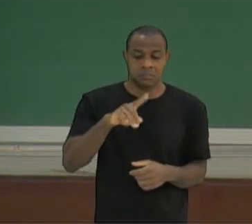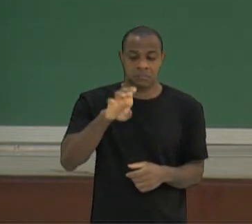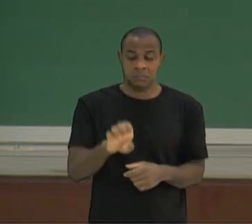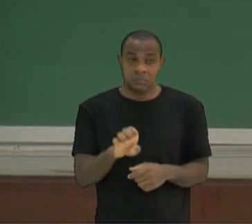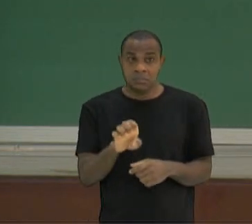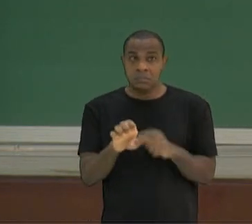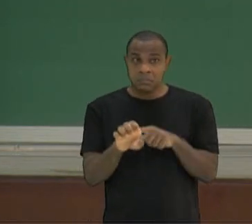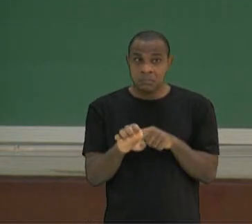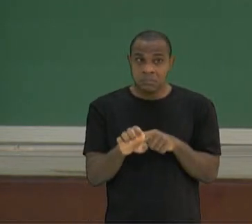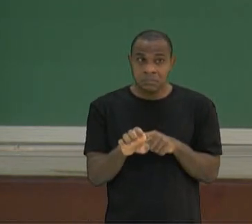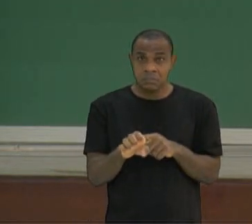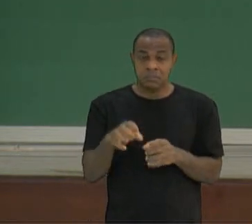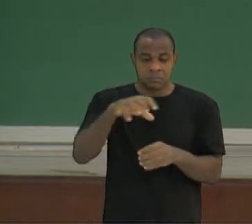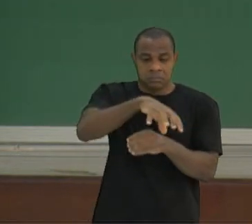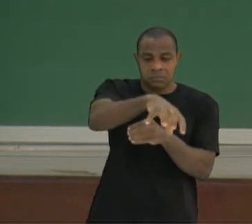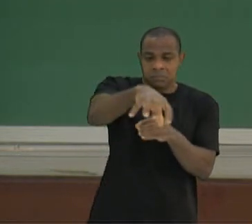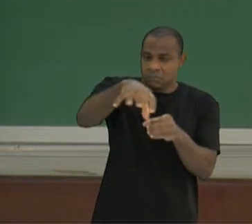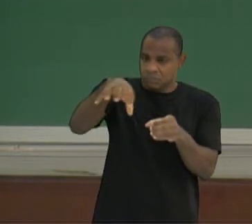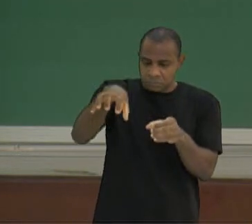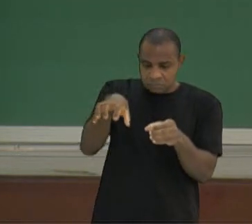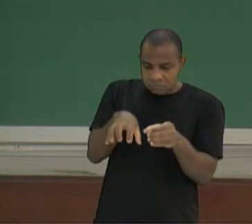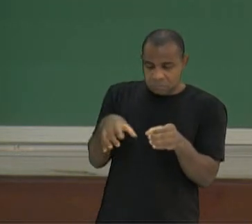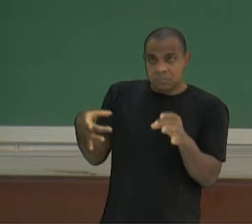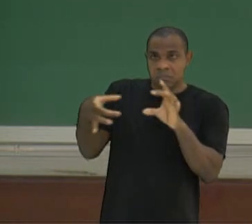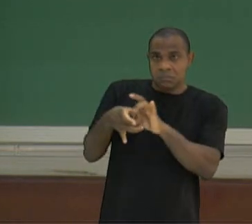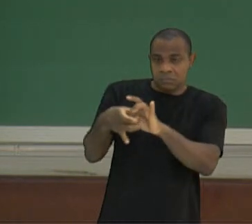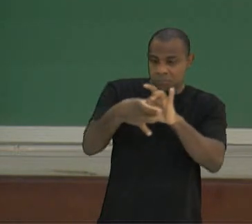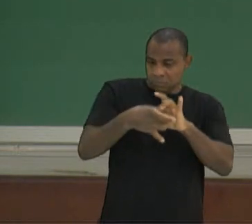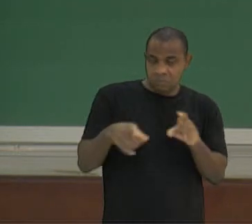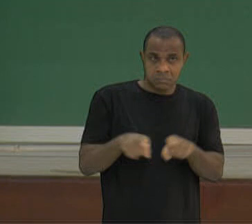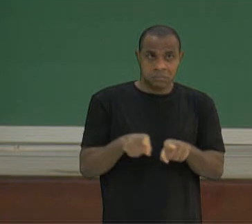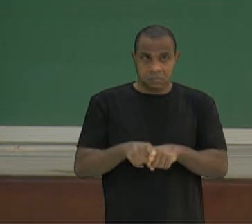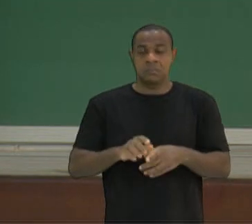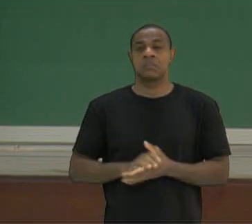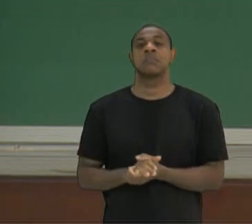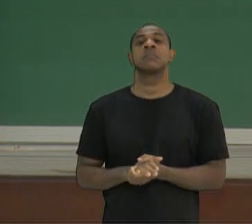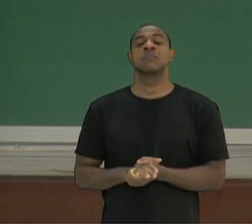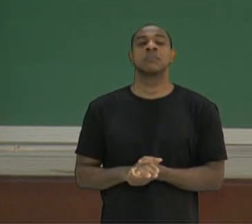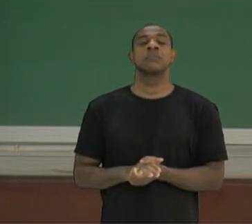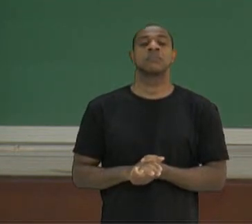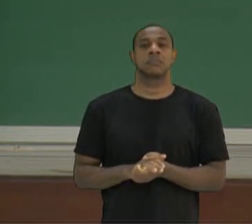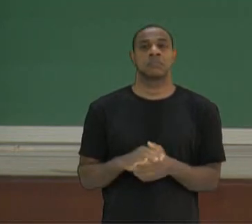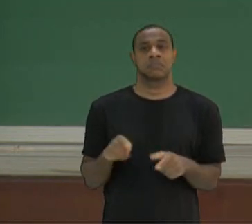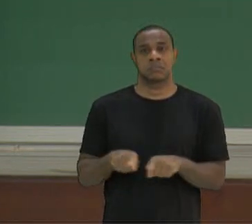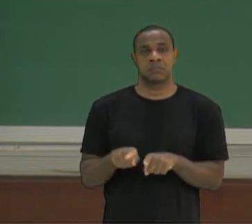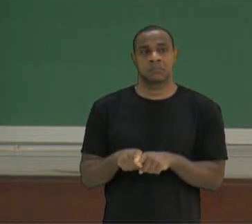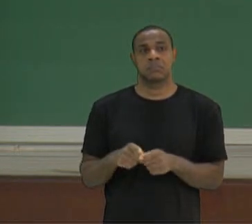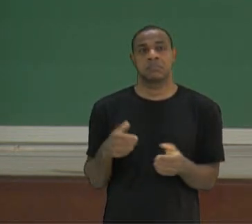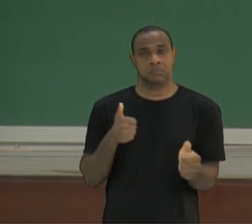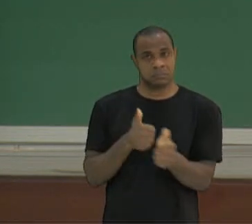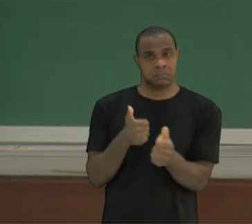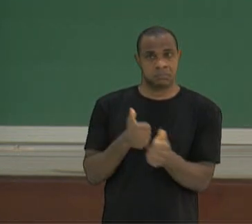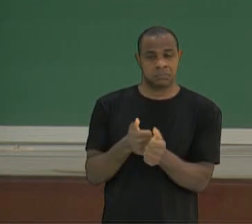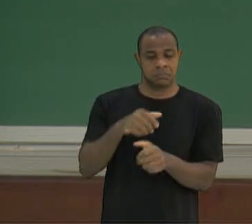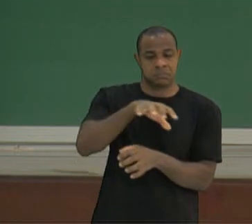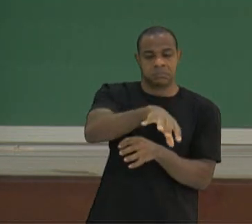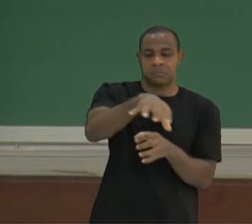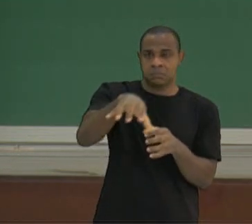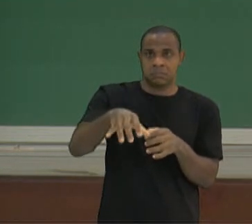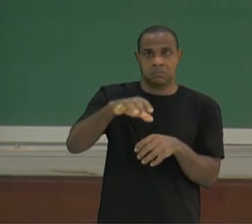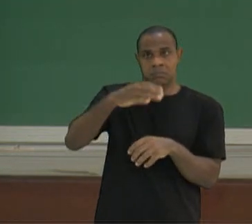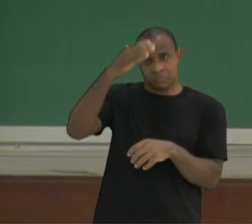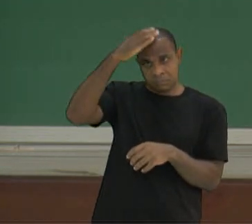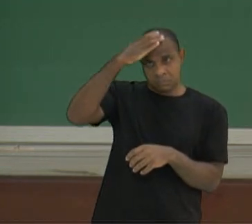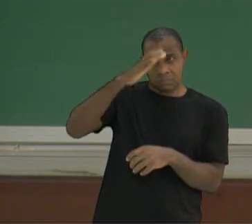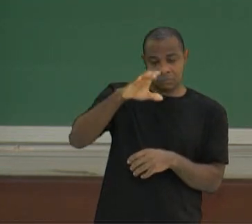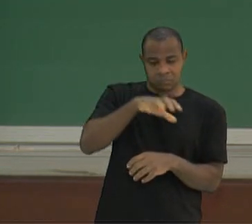estou envolvendo toda a região metropolitana que compõe, que fica próxima ali, né, nas proximidades